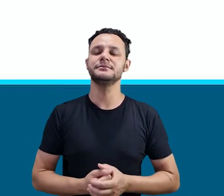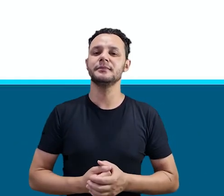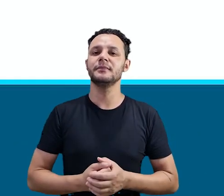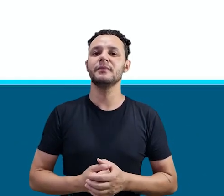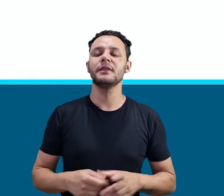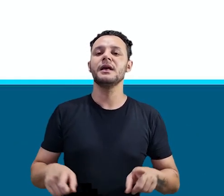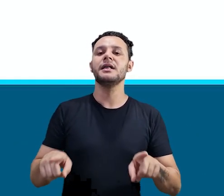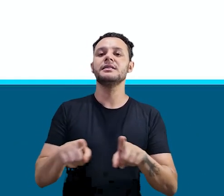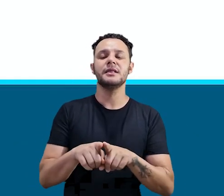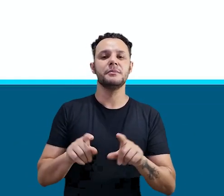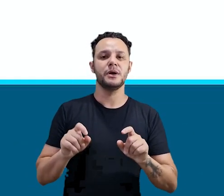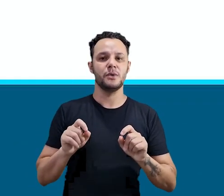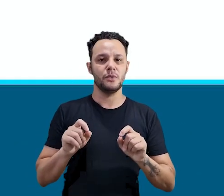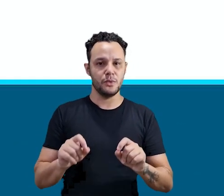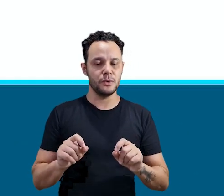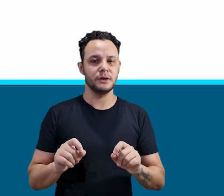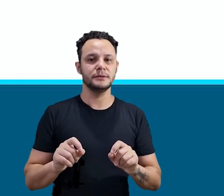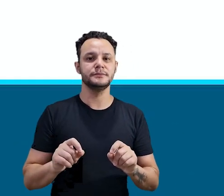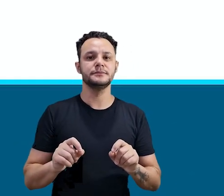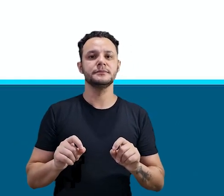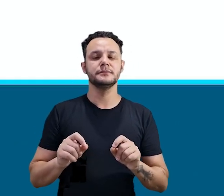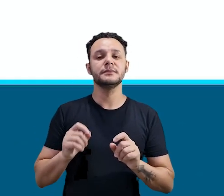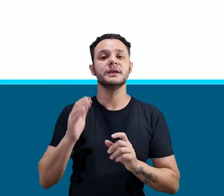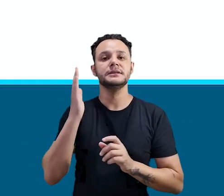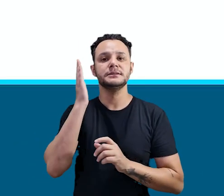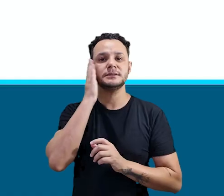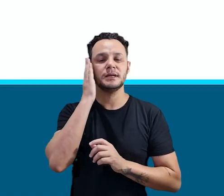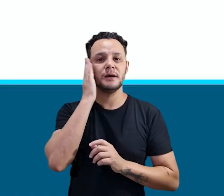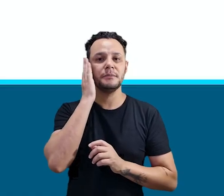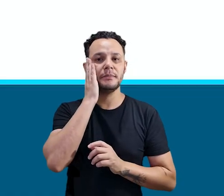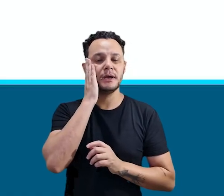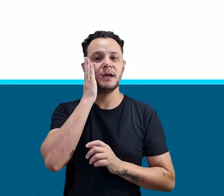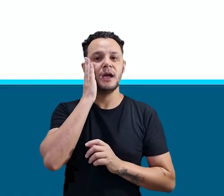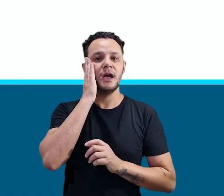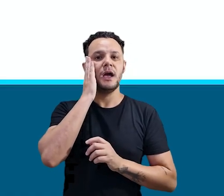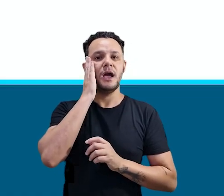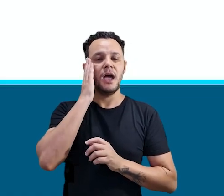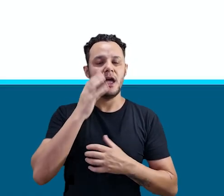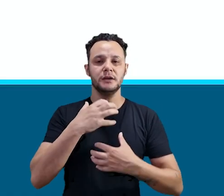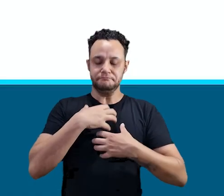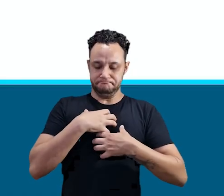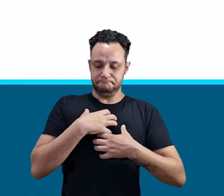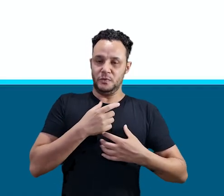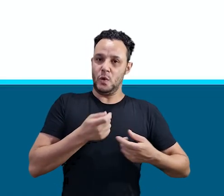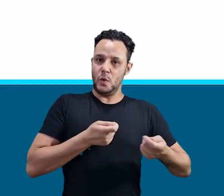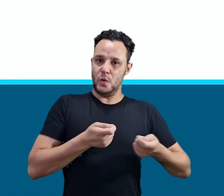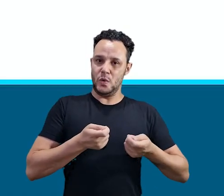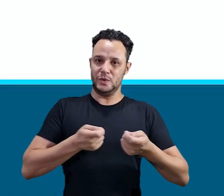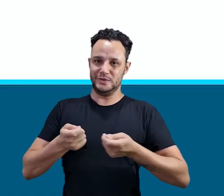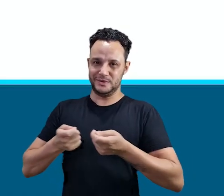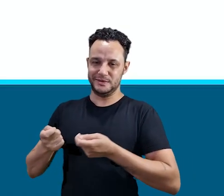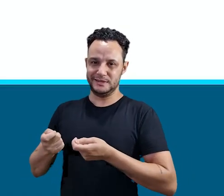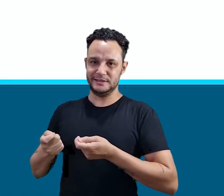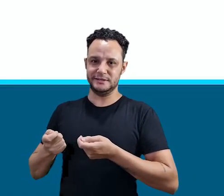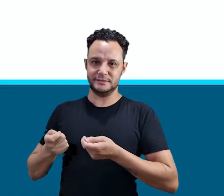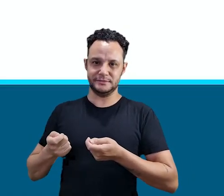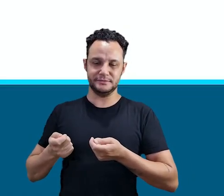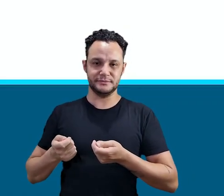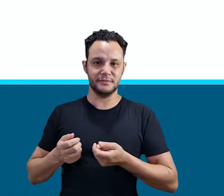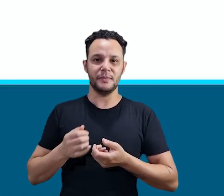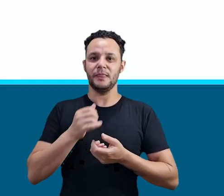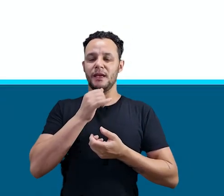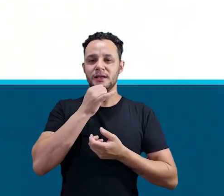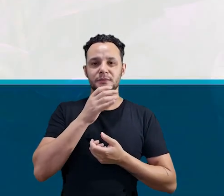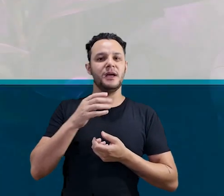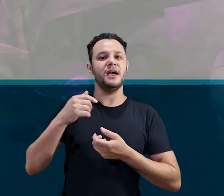sujeito. E as habilidades de antecipação, as habilidades de controle inibitório, né? A criança